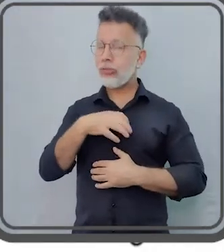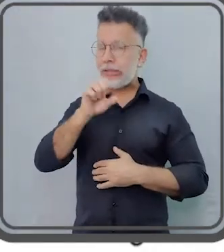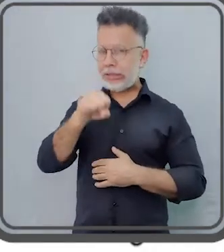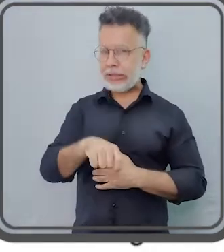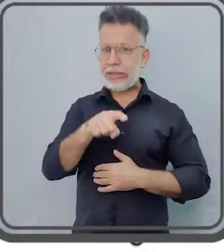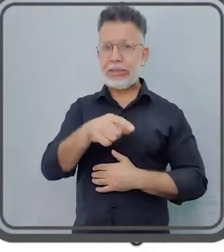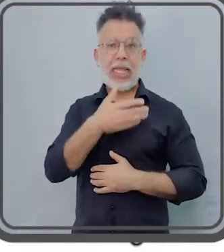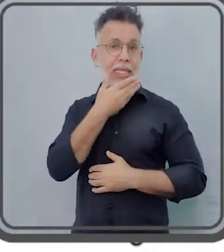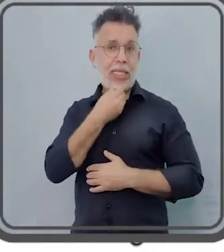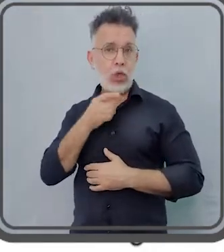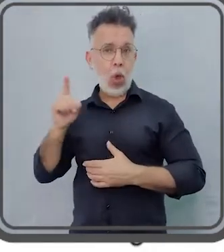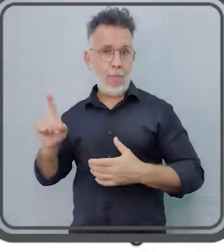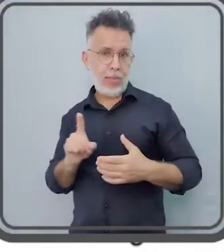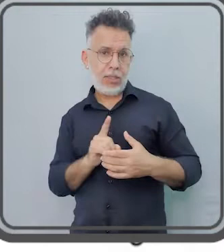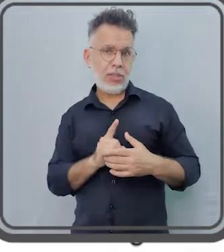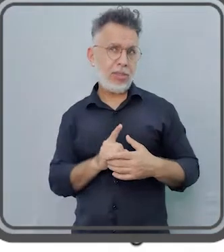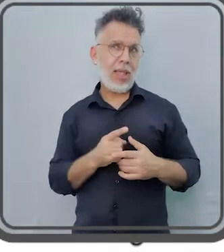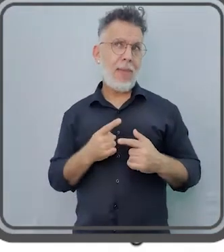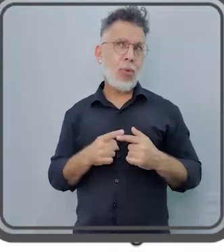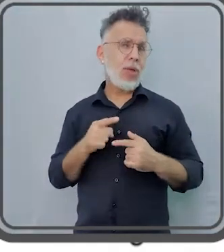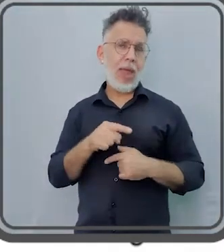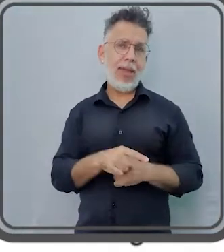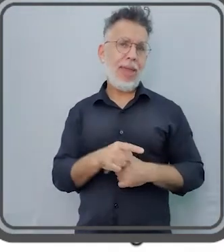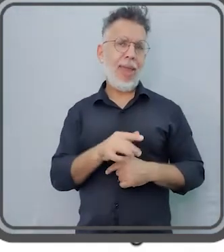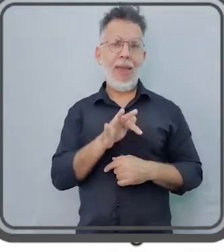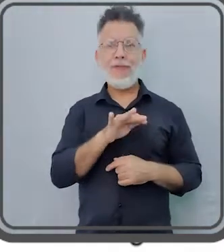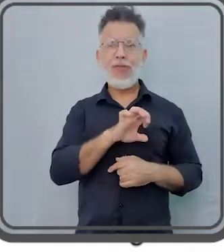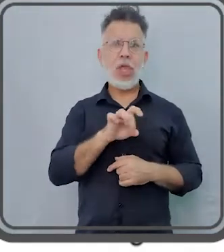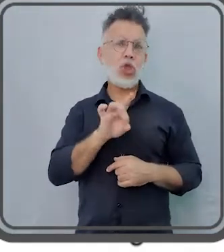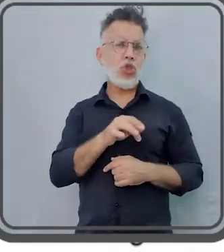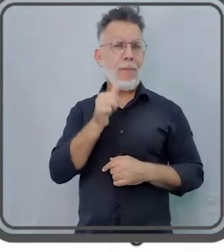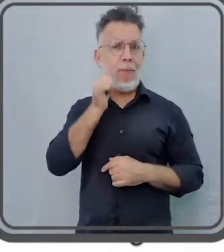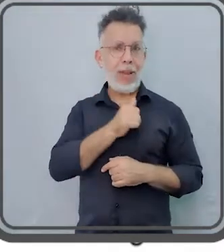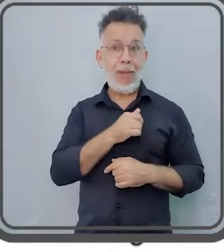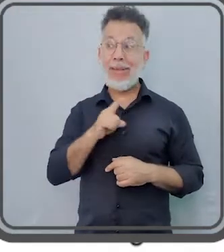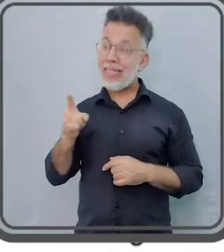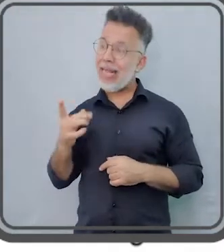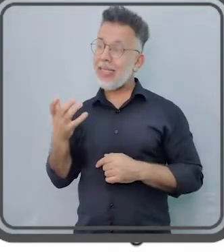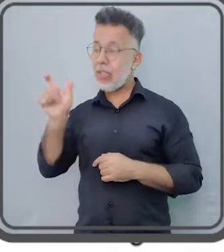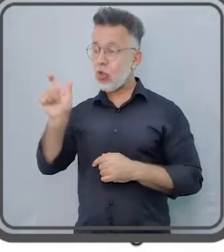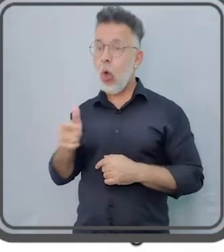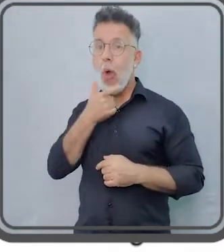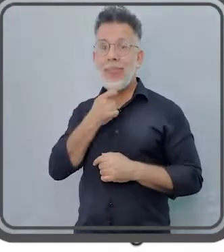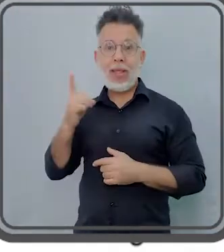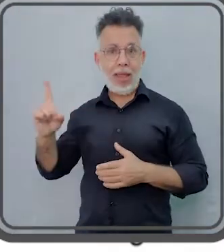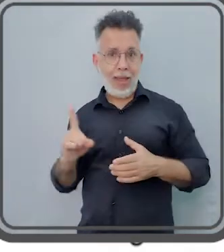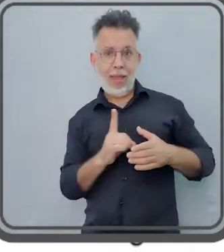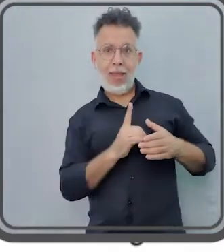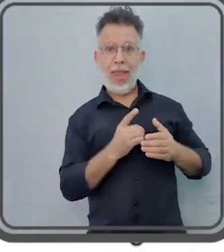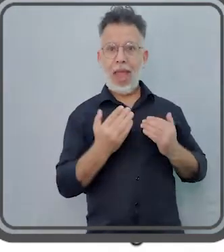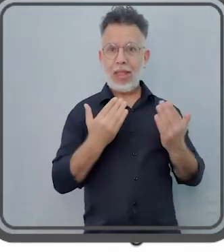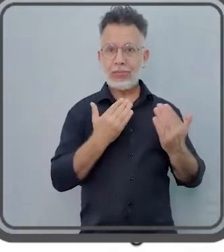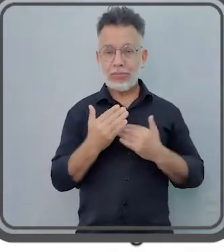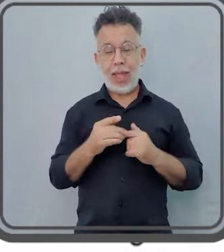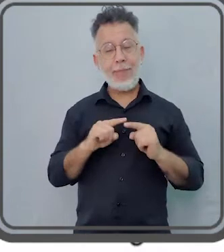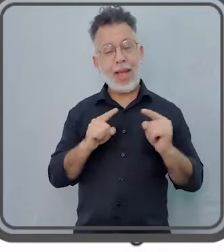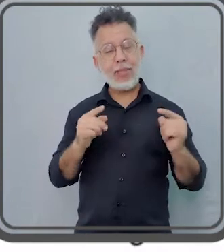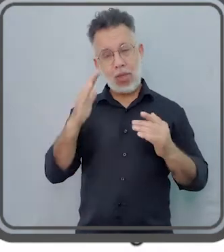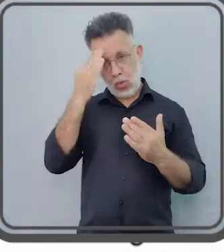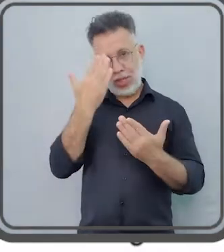FIU é só para mulher, querendo participar dessa conversa, mas eu também acredito que na medida que uma mulher